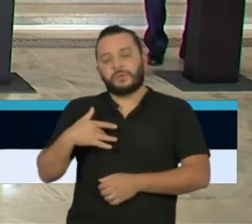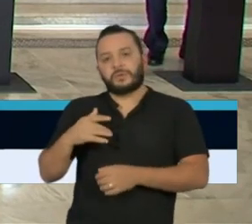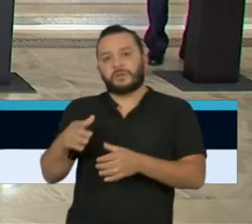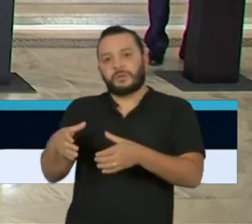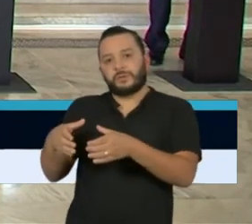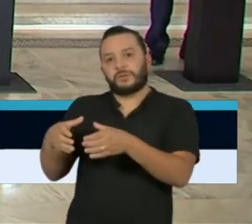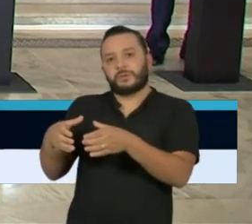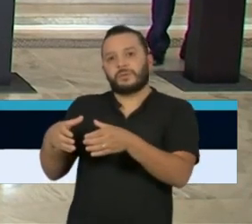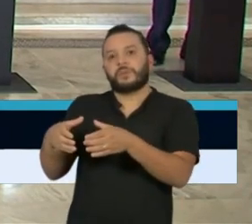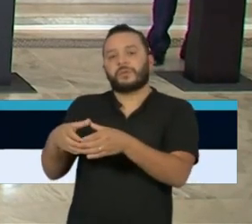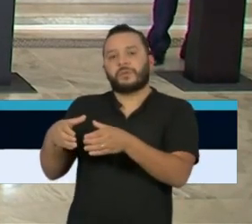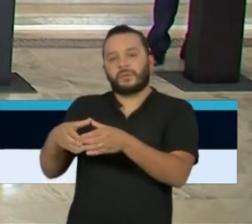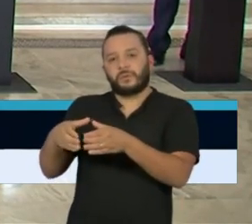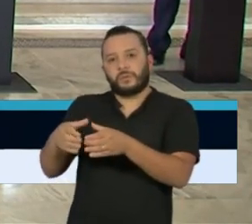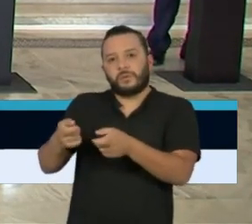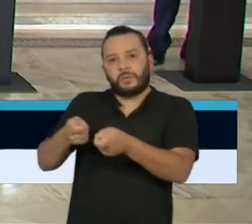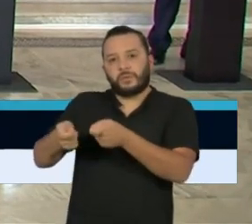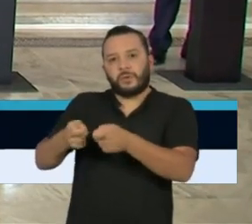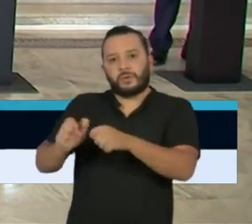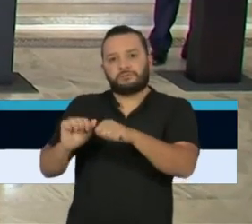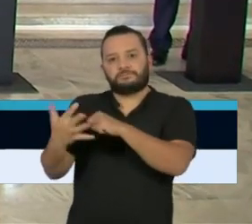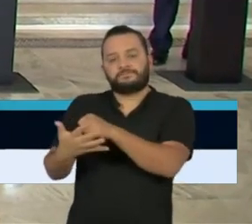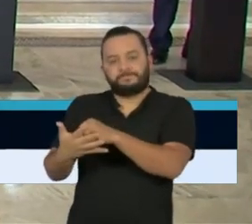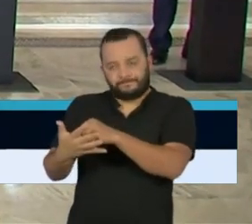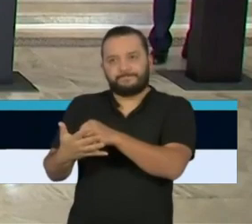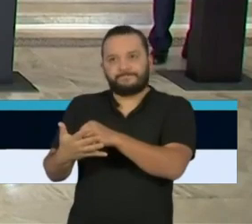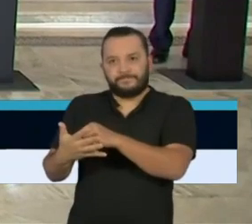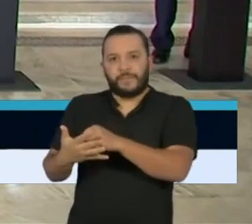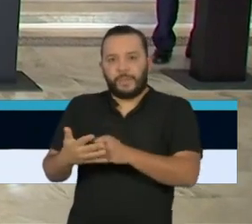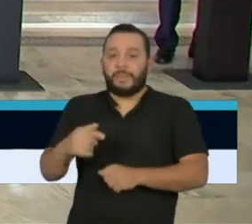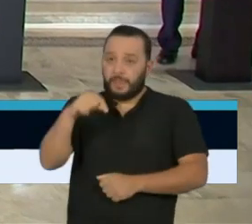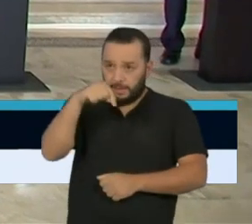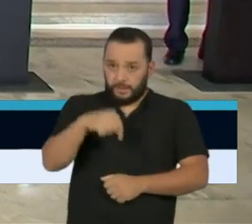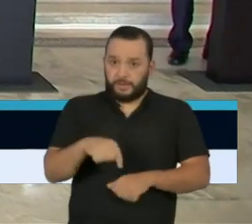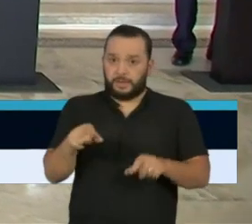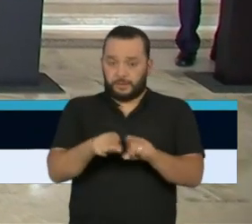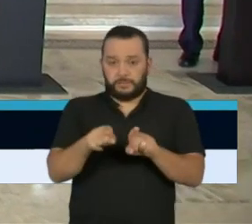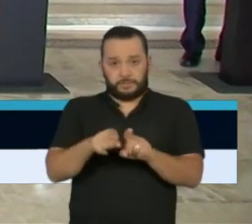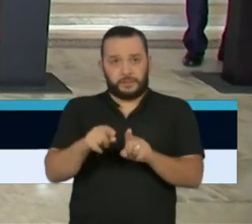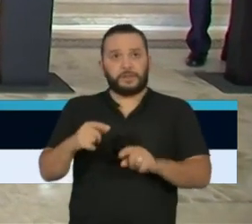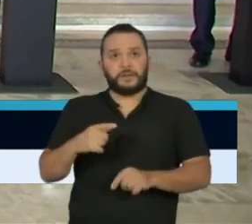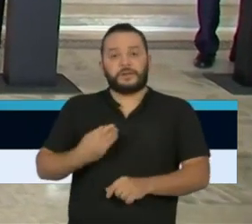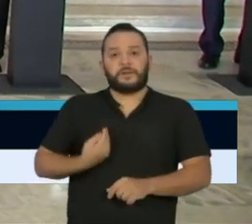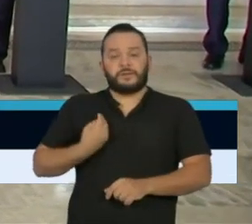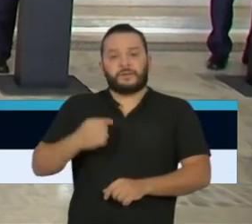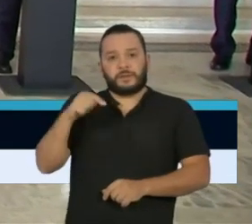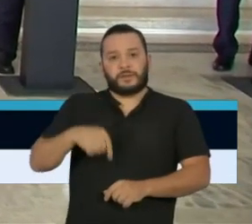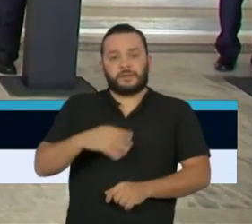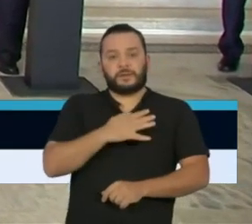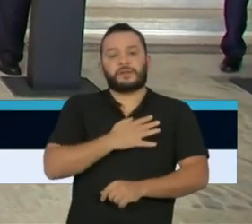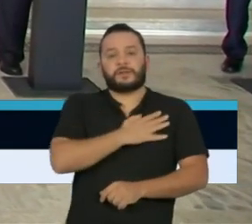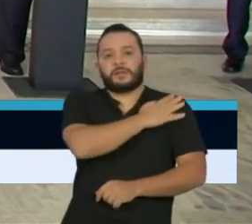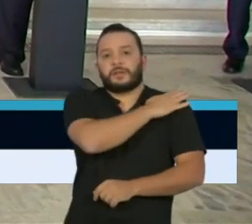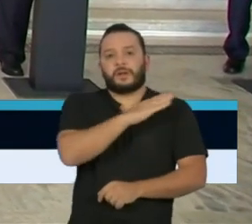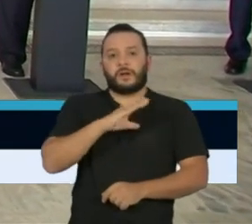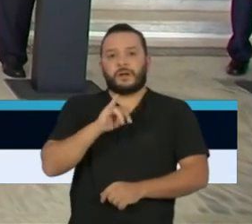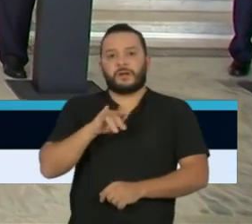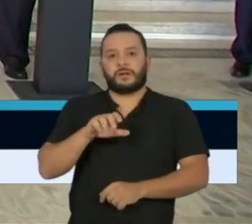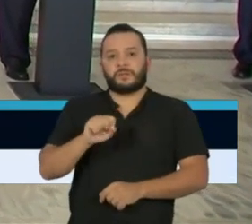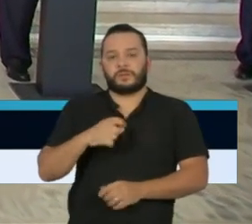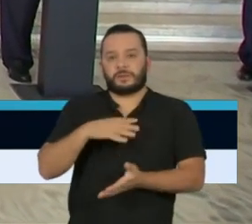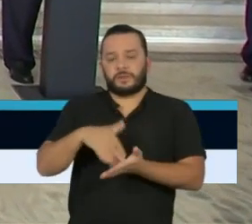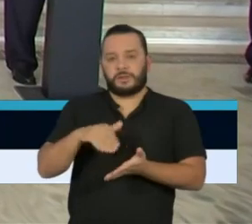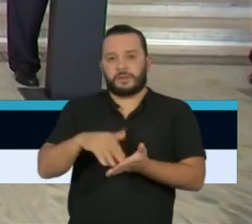do Covid-19. Também aqui, acompanhando essa coletiva presencialmente, o General Campos, secretário de